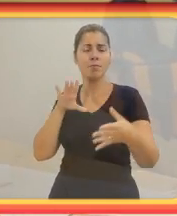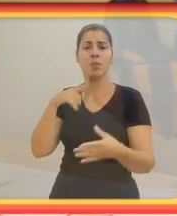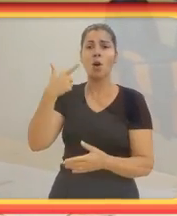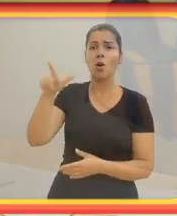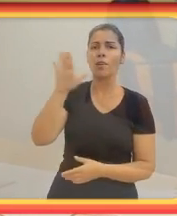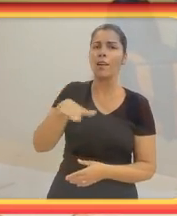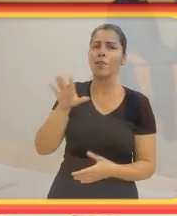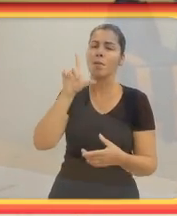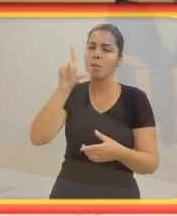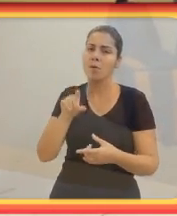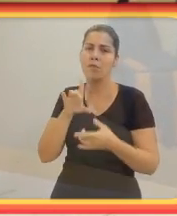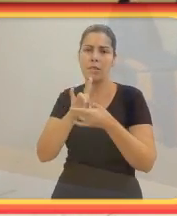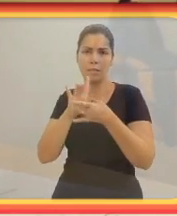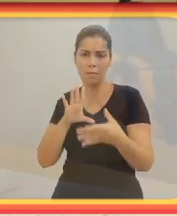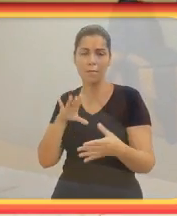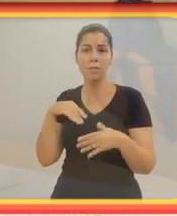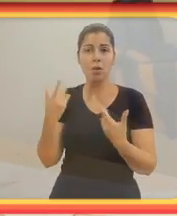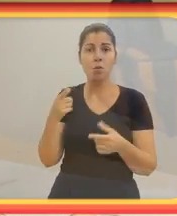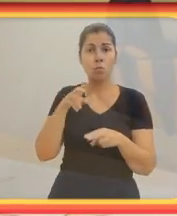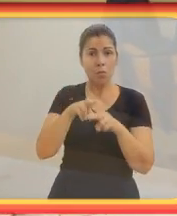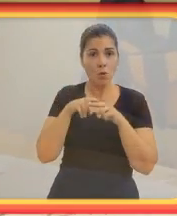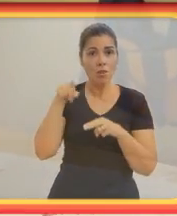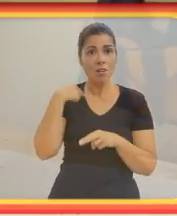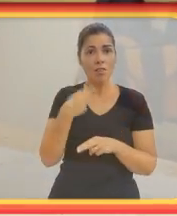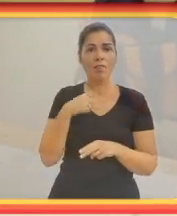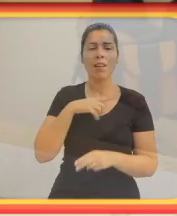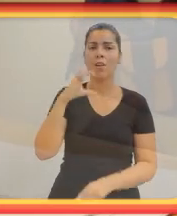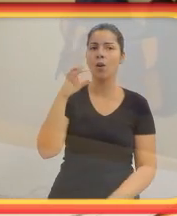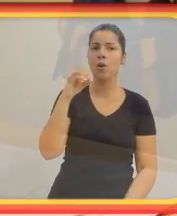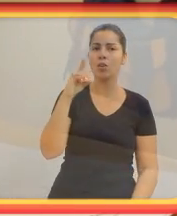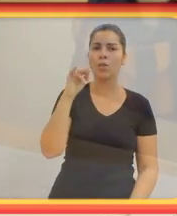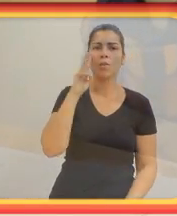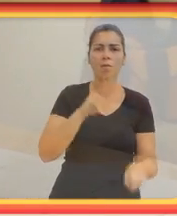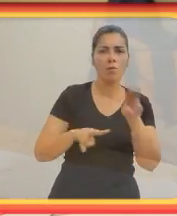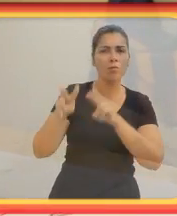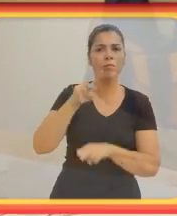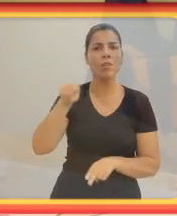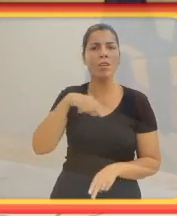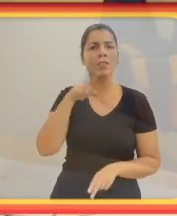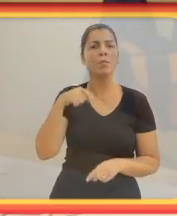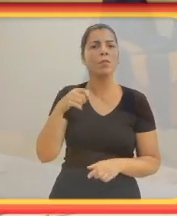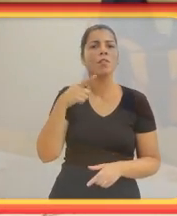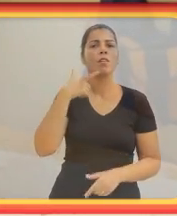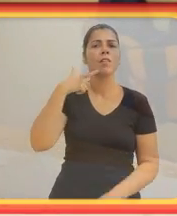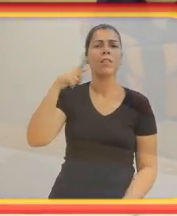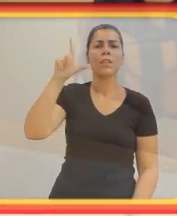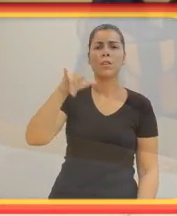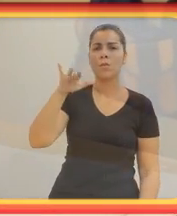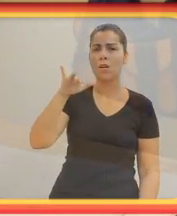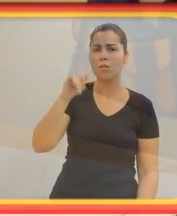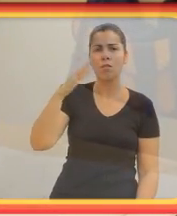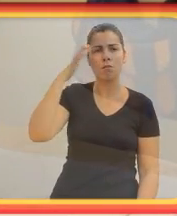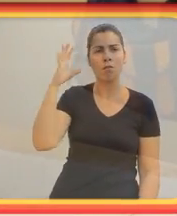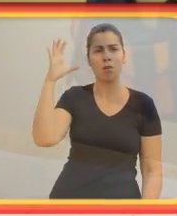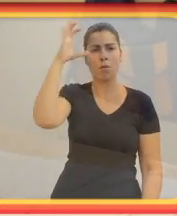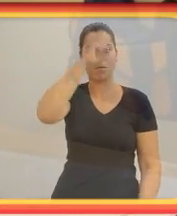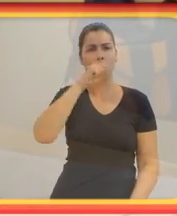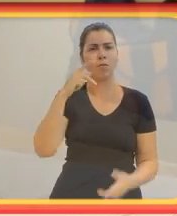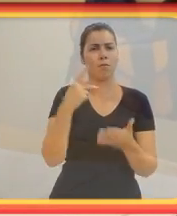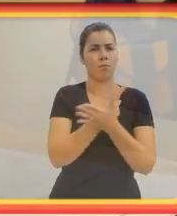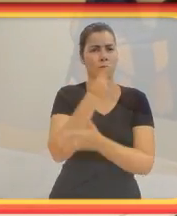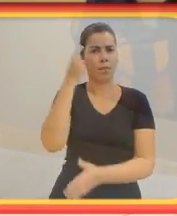independente e outras são menos independentes. Por isso, há os códigos visuais, pois elas têm a linguagem e a